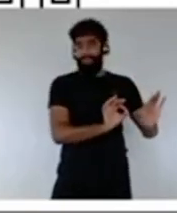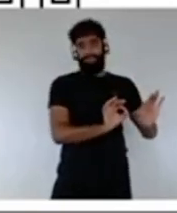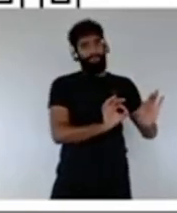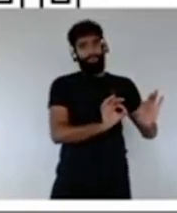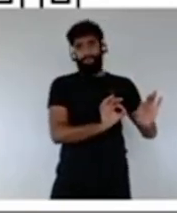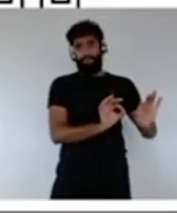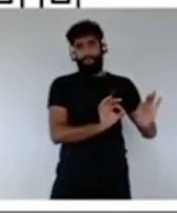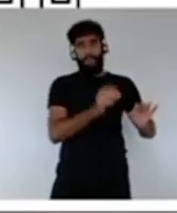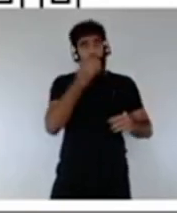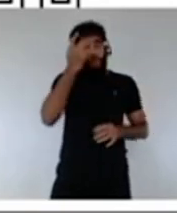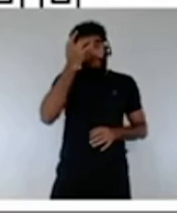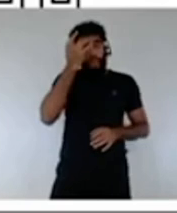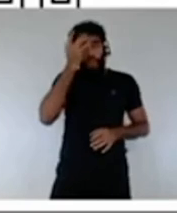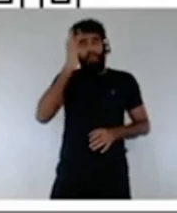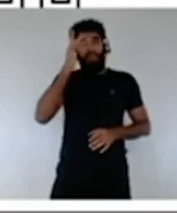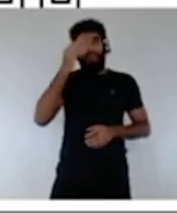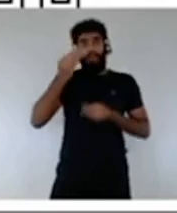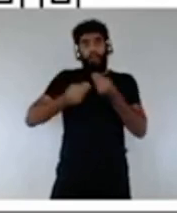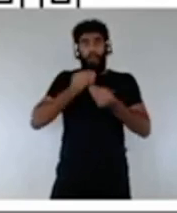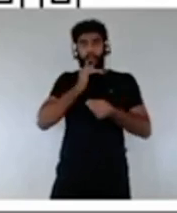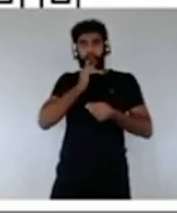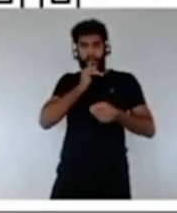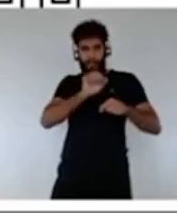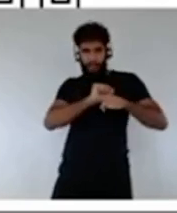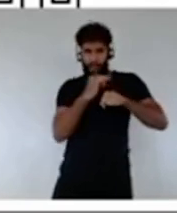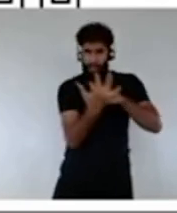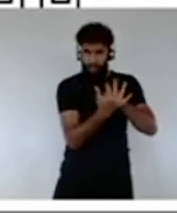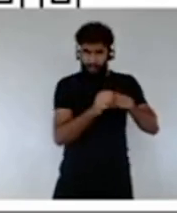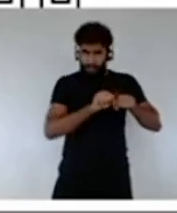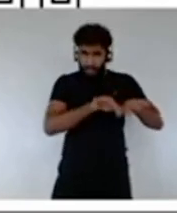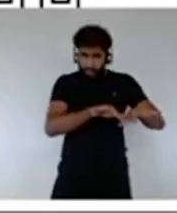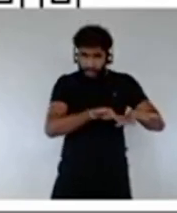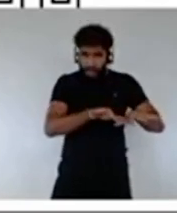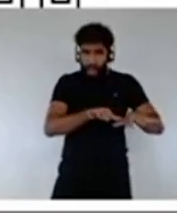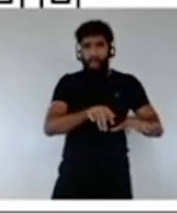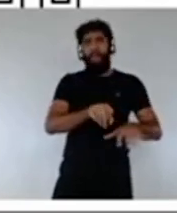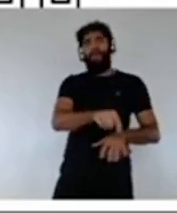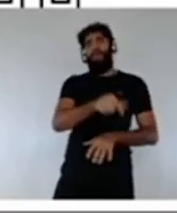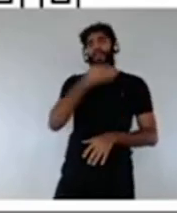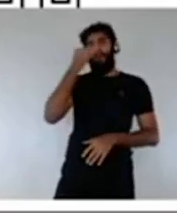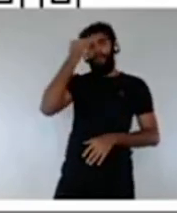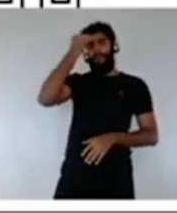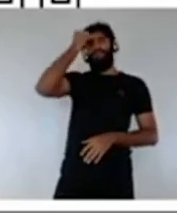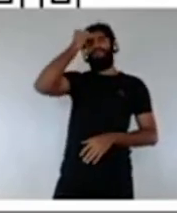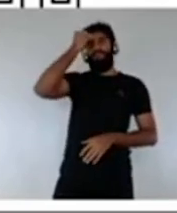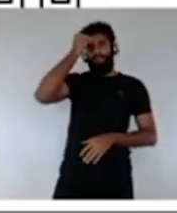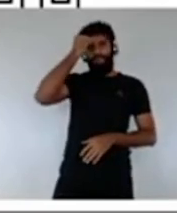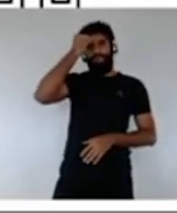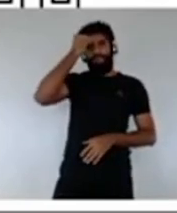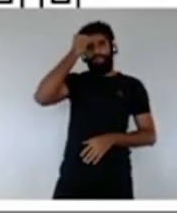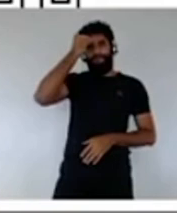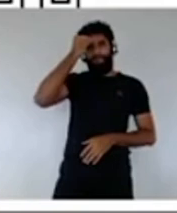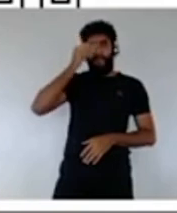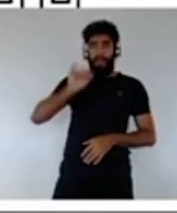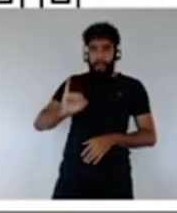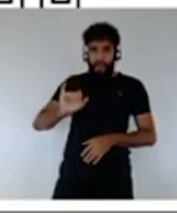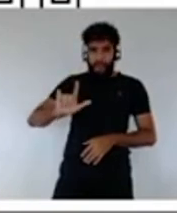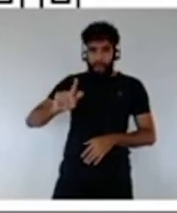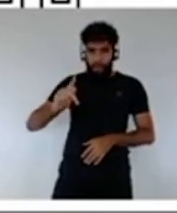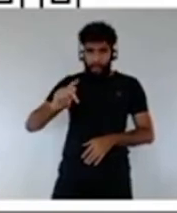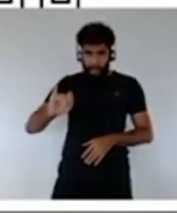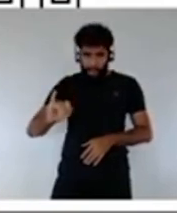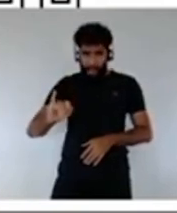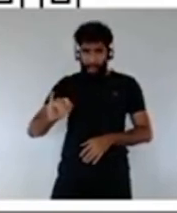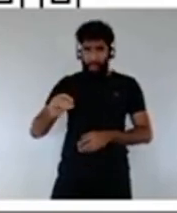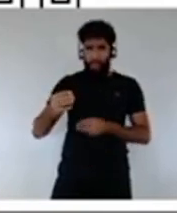certo? Não pensa lá. A pandemia nos obrigou a pensar em LPI. A pandemia nos obrigou a